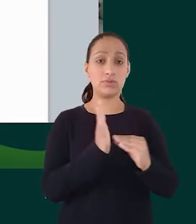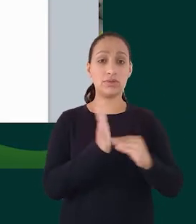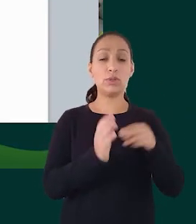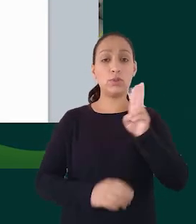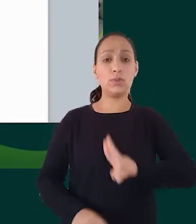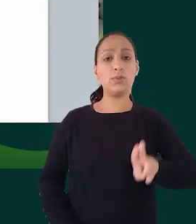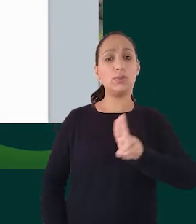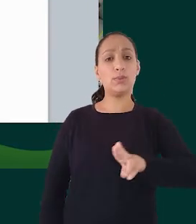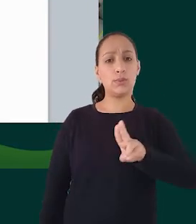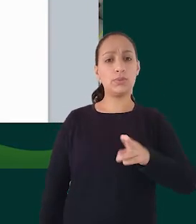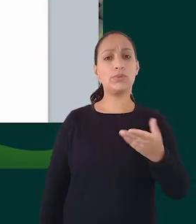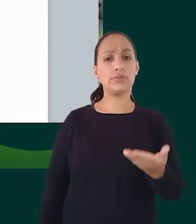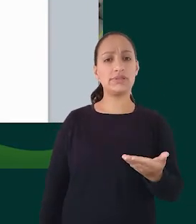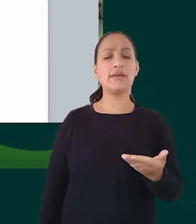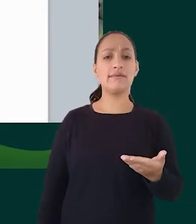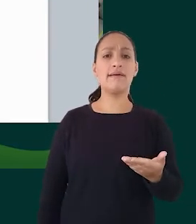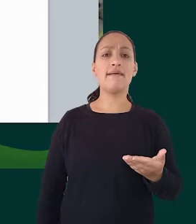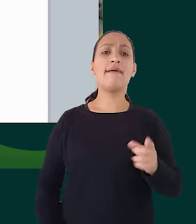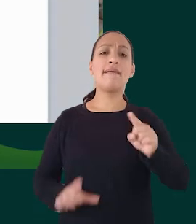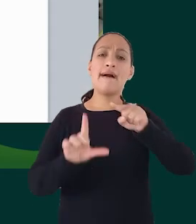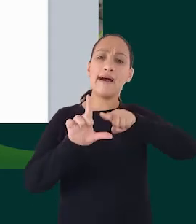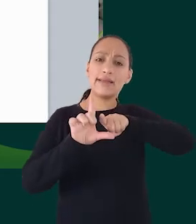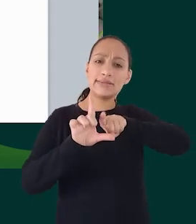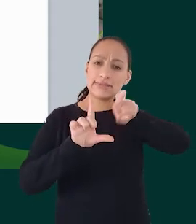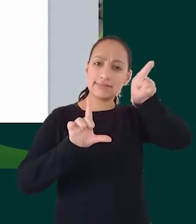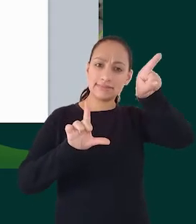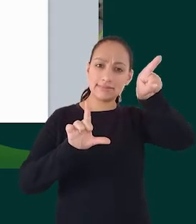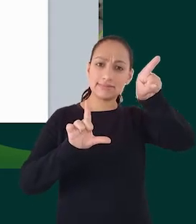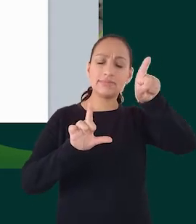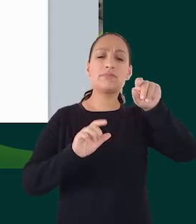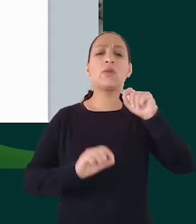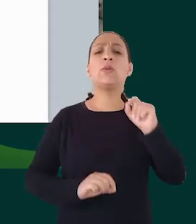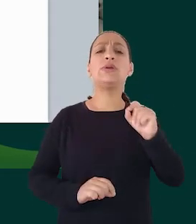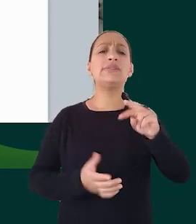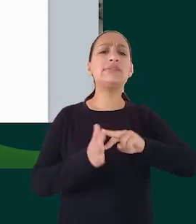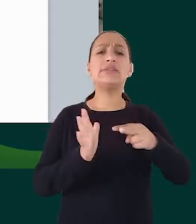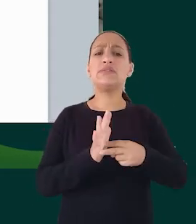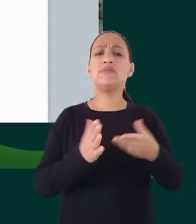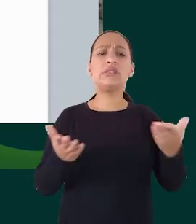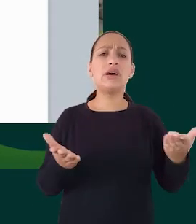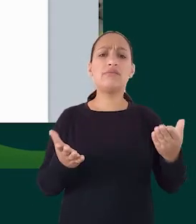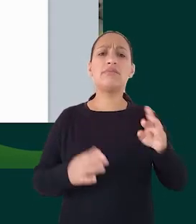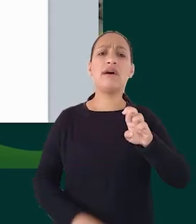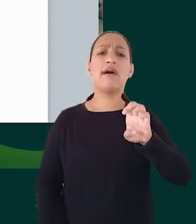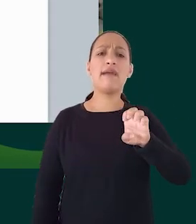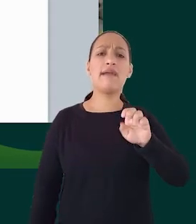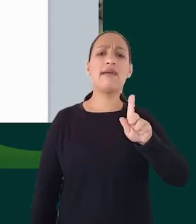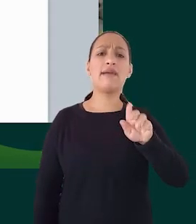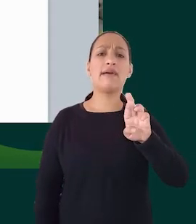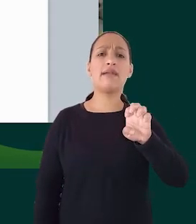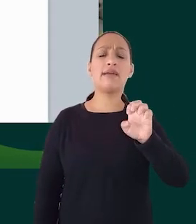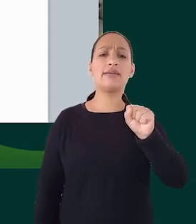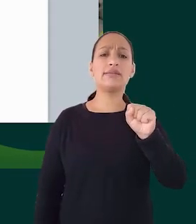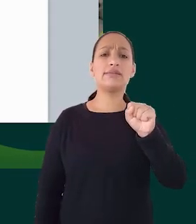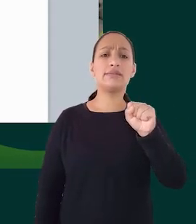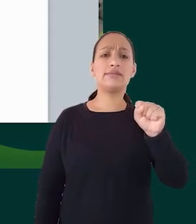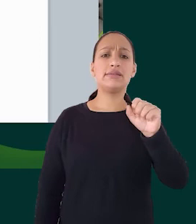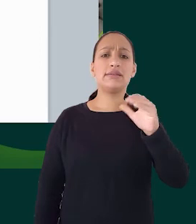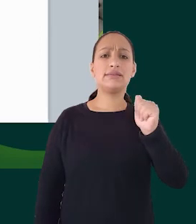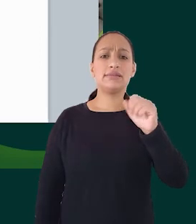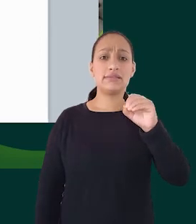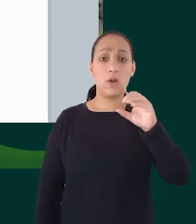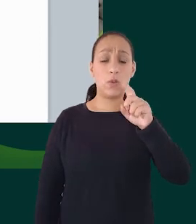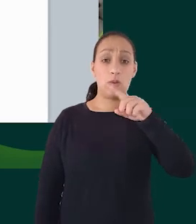usa a regressão linear. O que que vem a ser a regressão linear? Ela é uma relação funcional entre